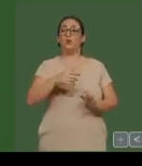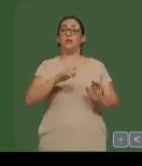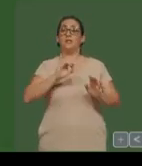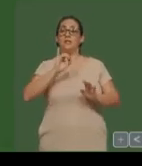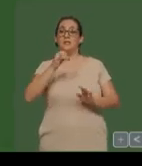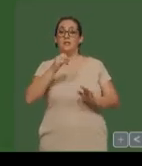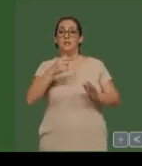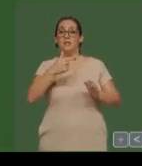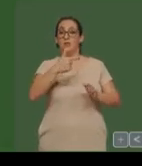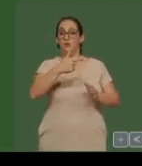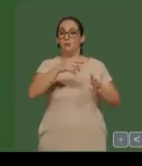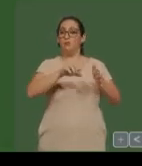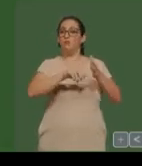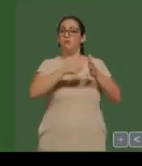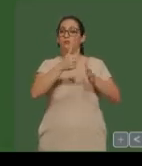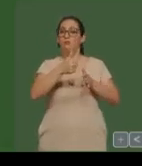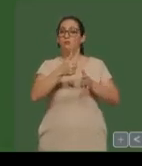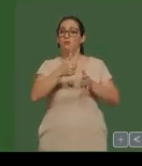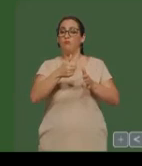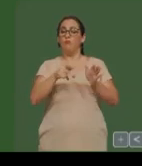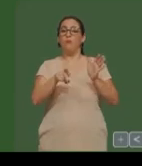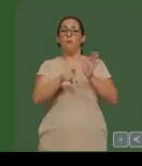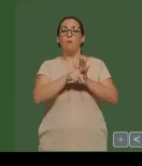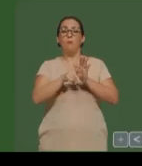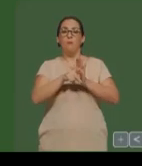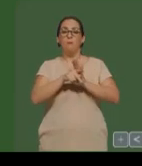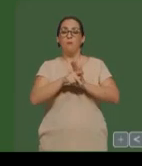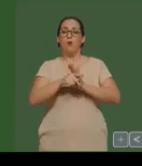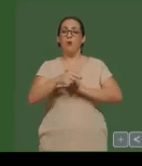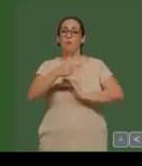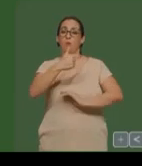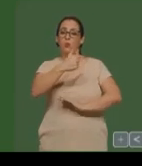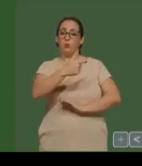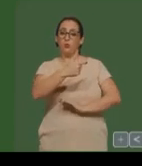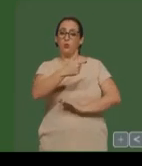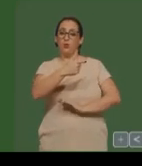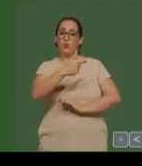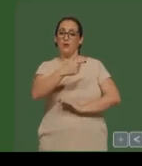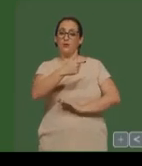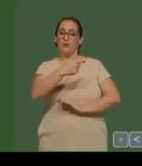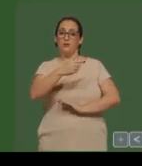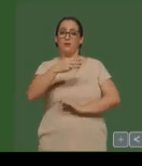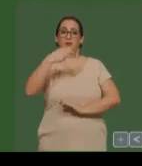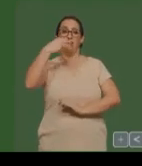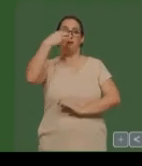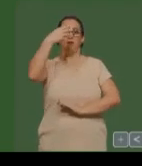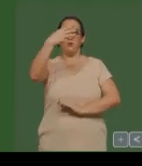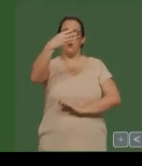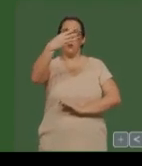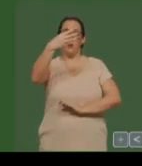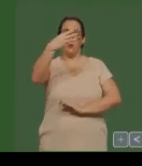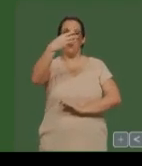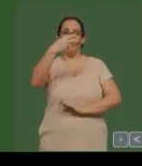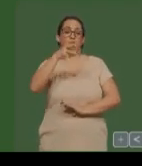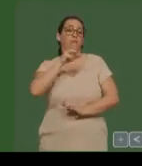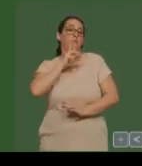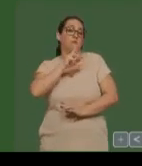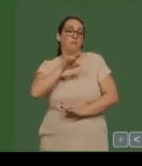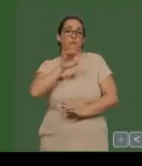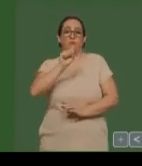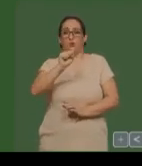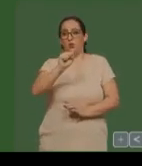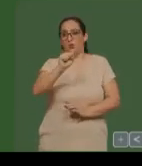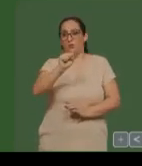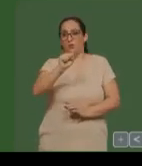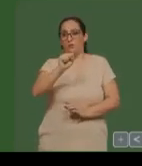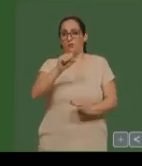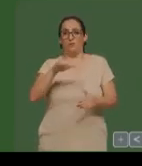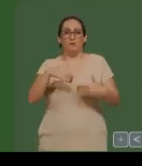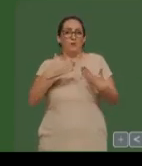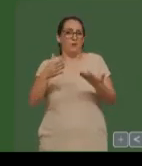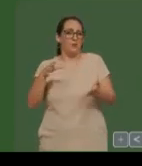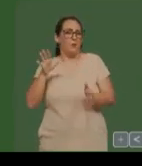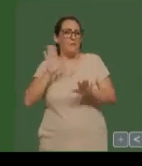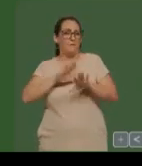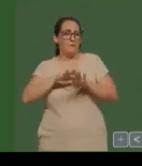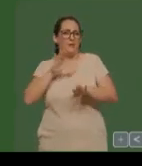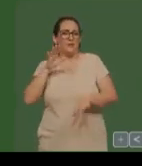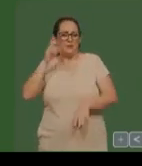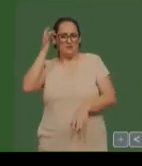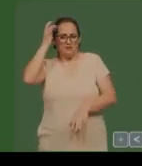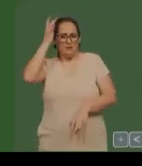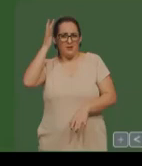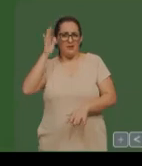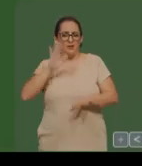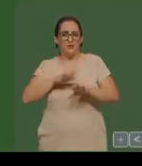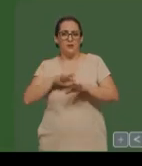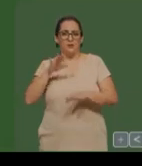quanto? 2 ao cubo, que é 8. É muito mais fácil você guardar essa informação do que você ficar trabalhando com fórmula. Mesmo que